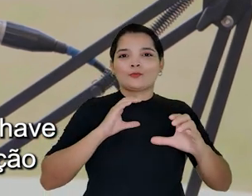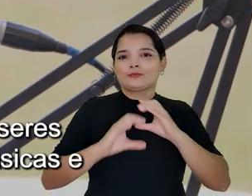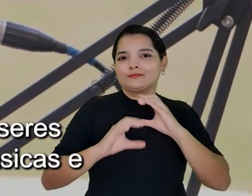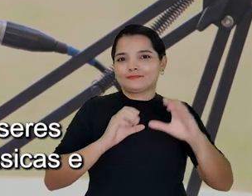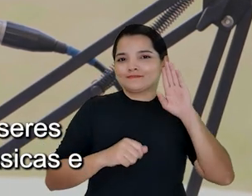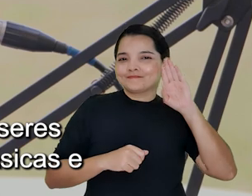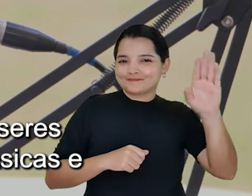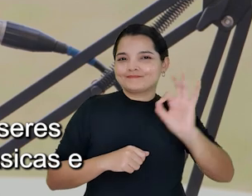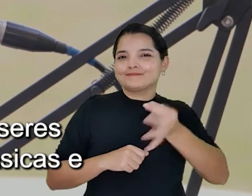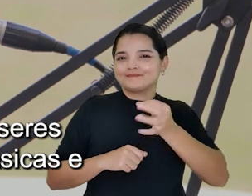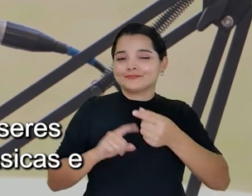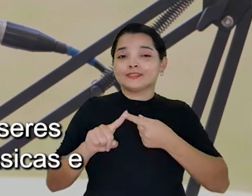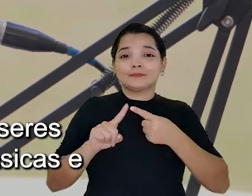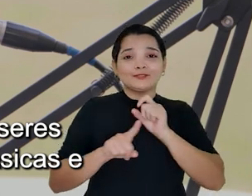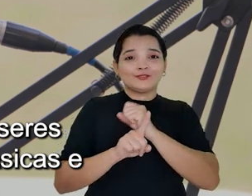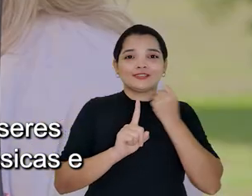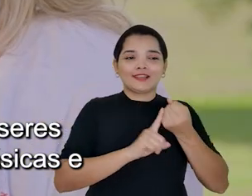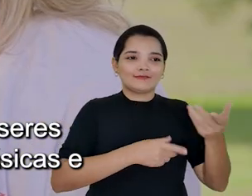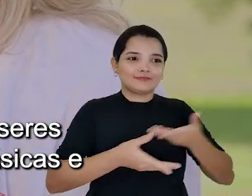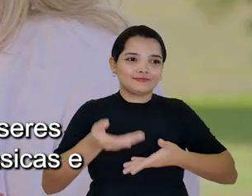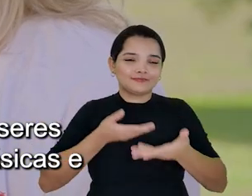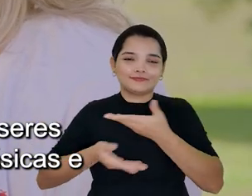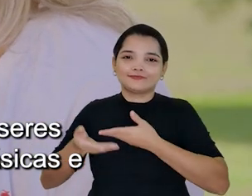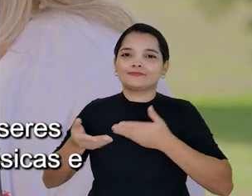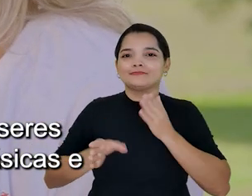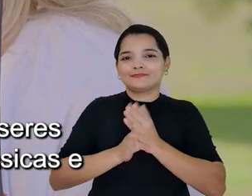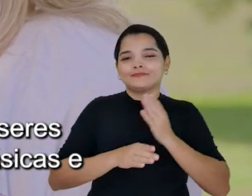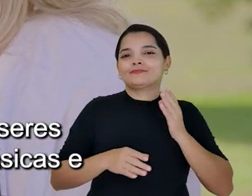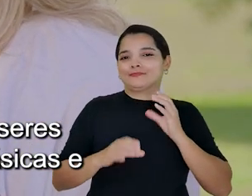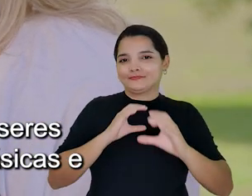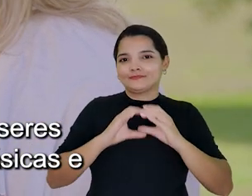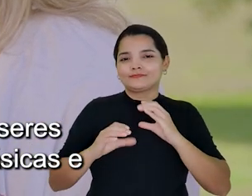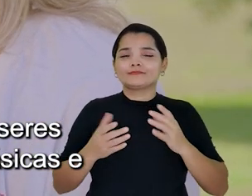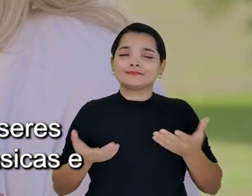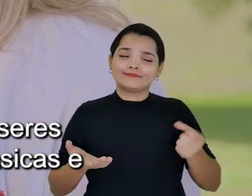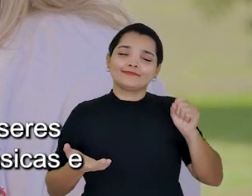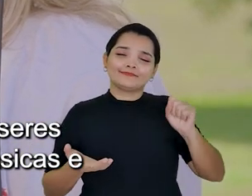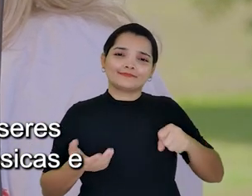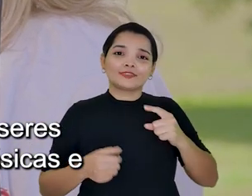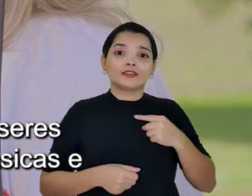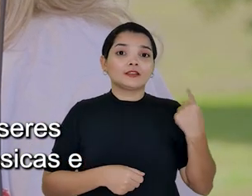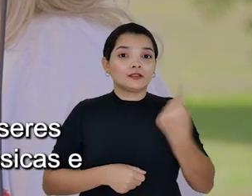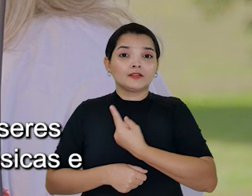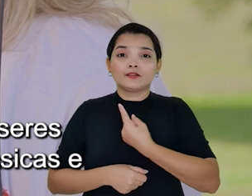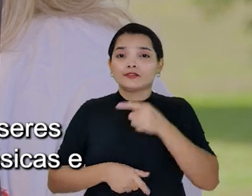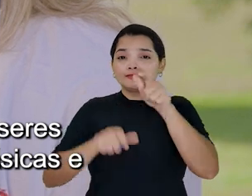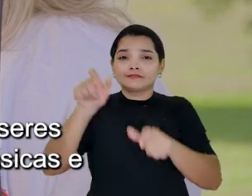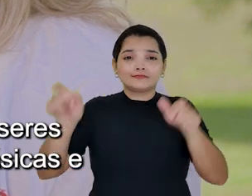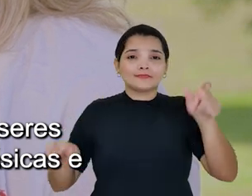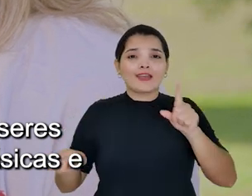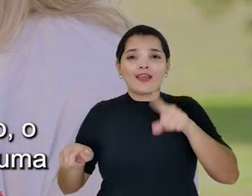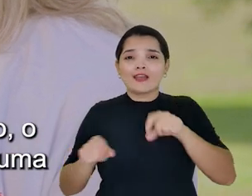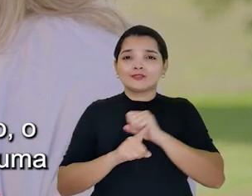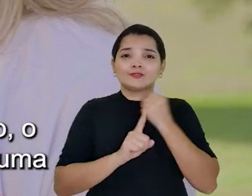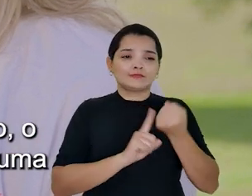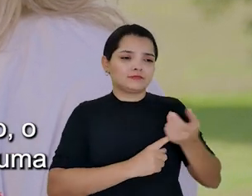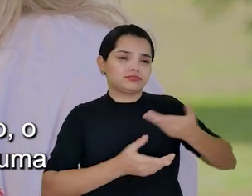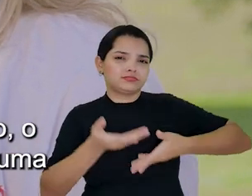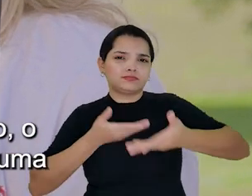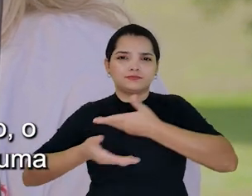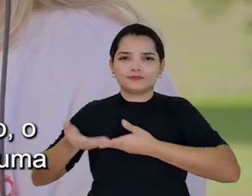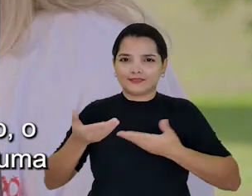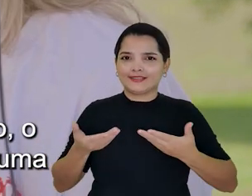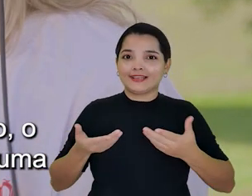com a comunicação que a gente vive em sociedade é é nós somos seres sociais né dentro das nossas necessidades básicas humanas